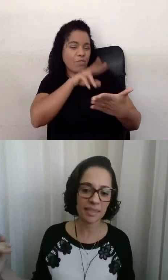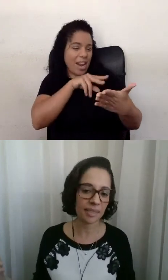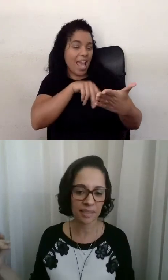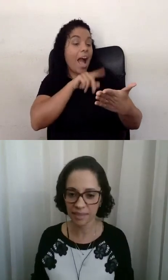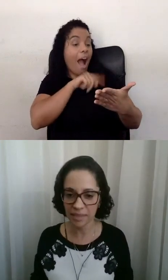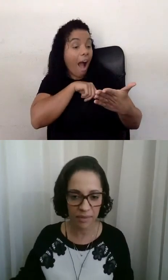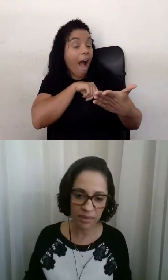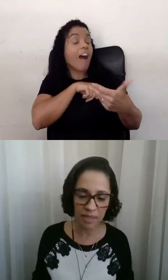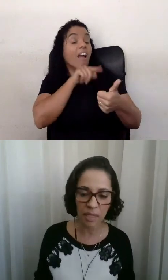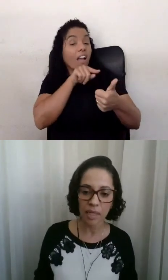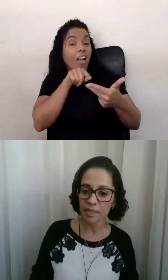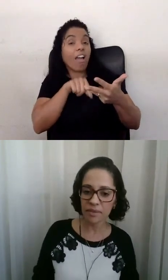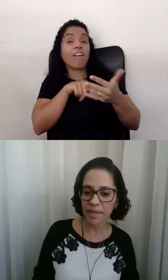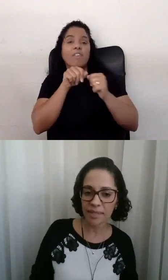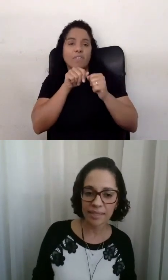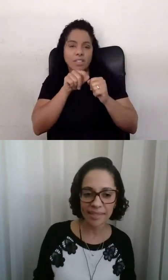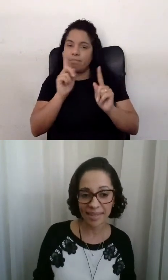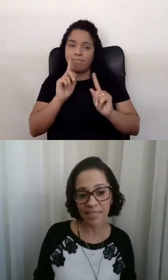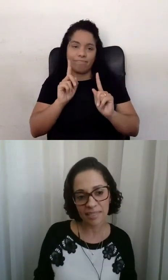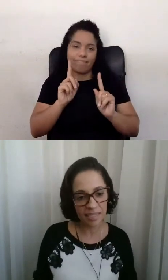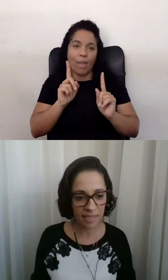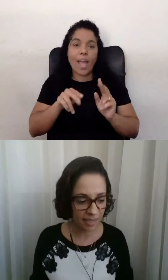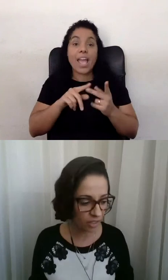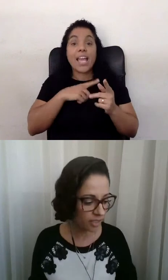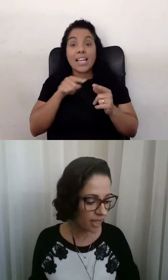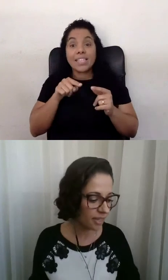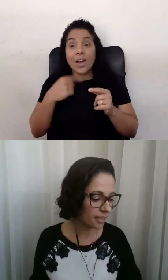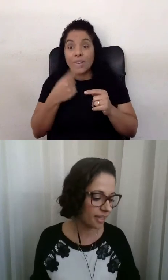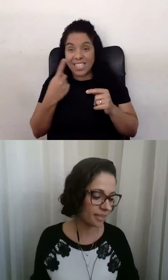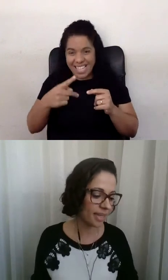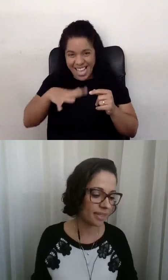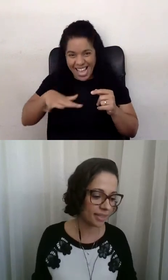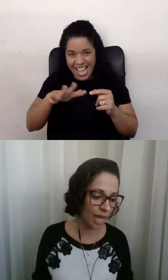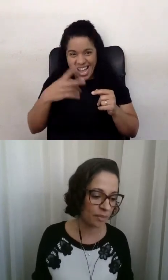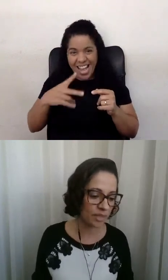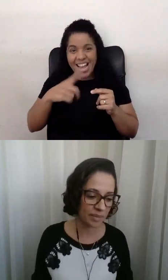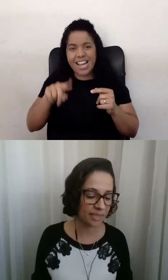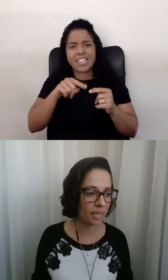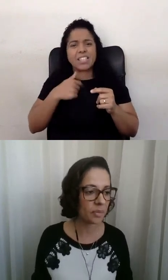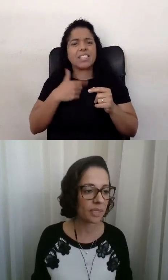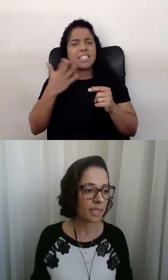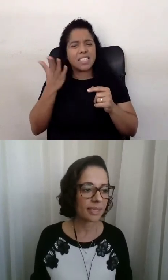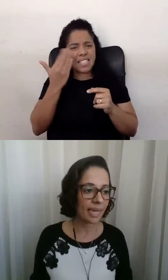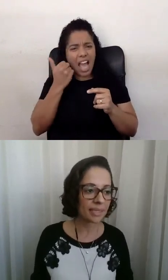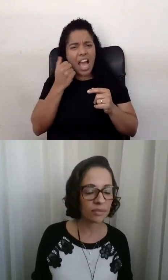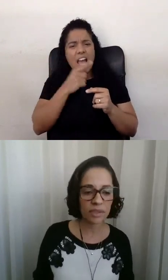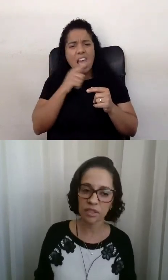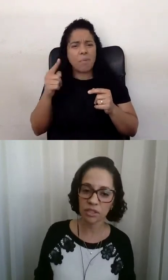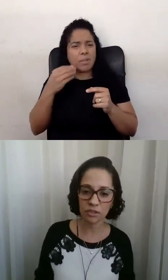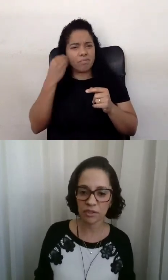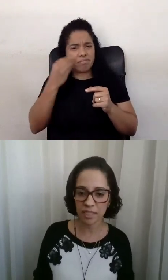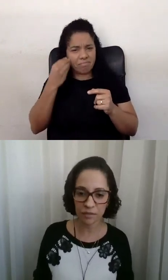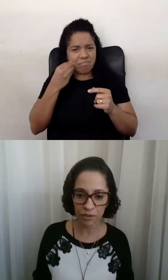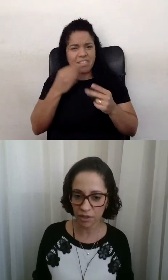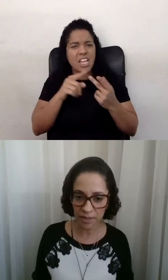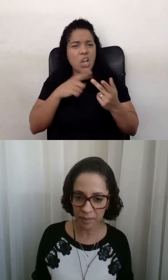assim, assim, assim que você vai fazer. Não é. E, aliás, na nossa área, quem está aí sabe há mais tempo, nada você tira